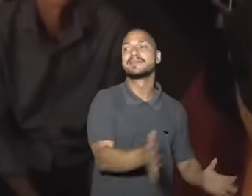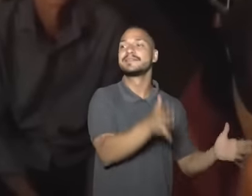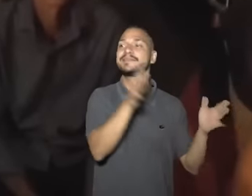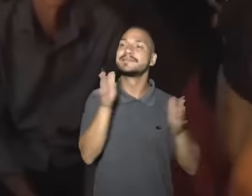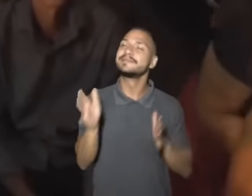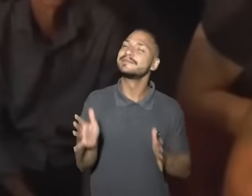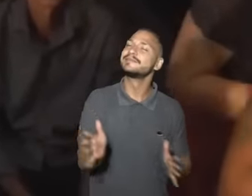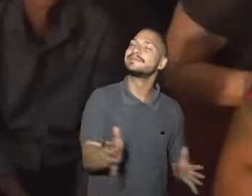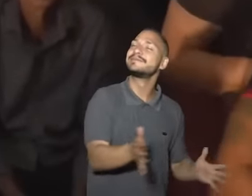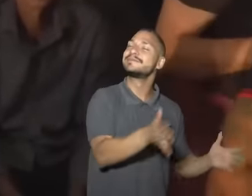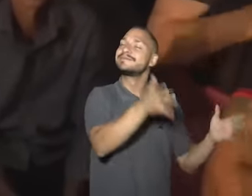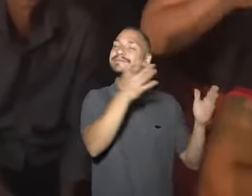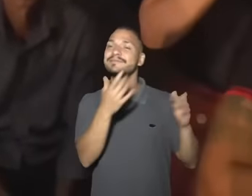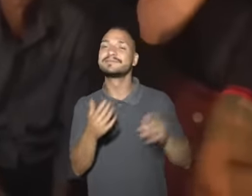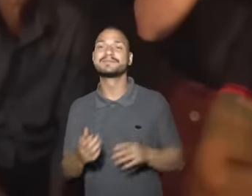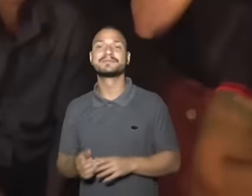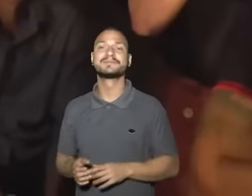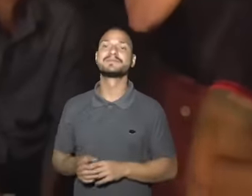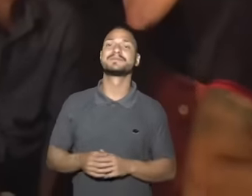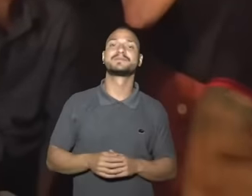junto.